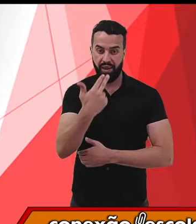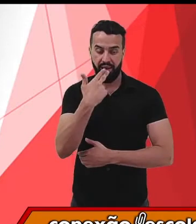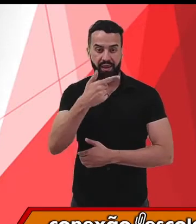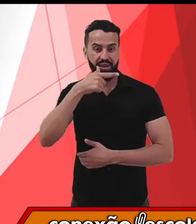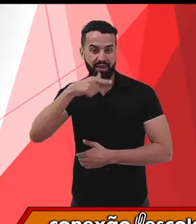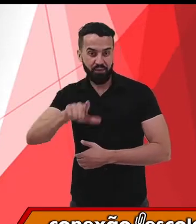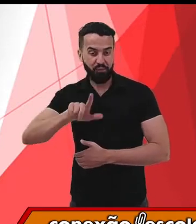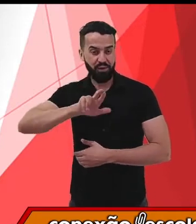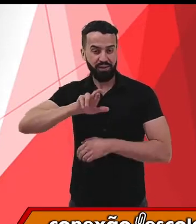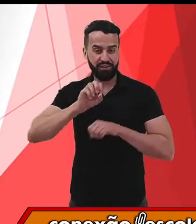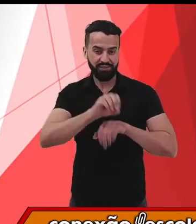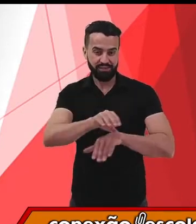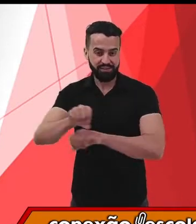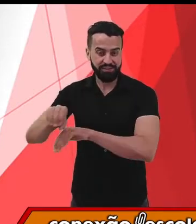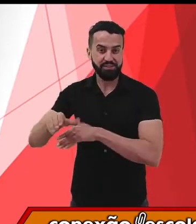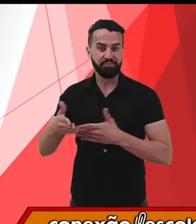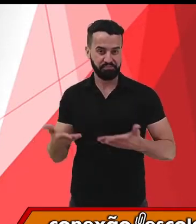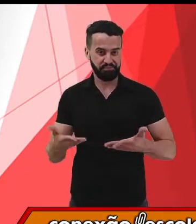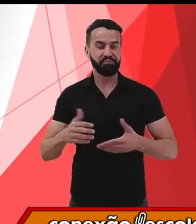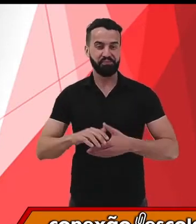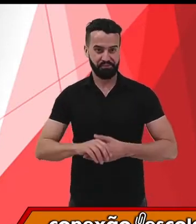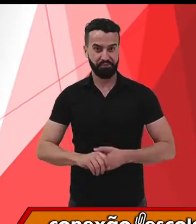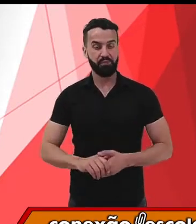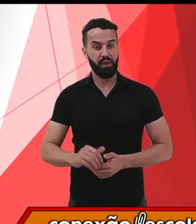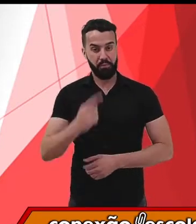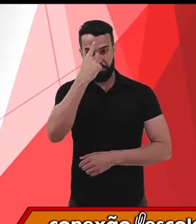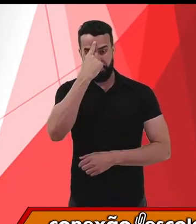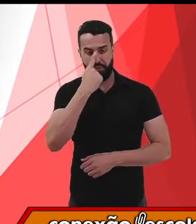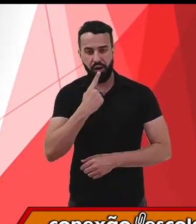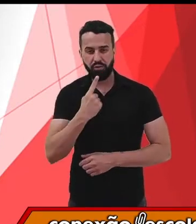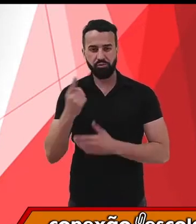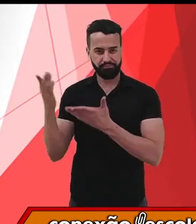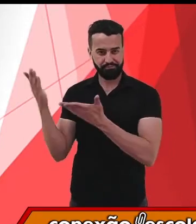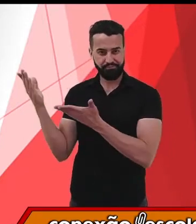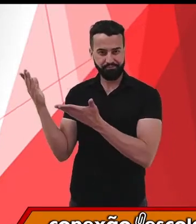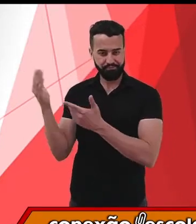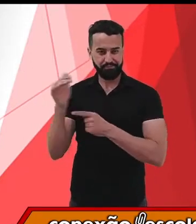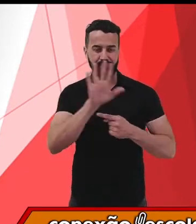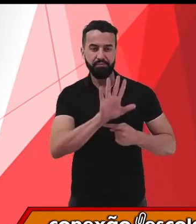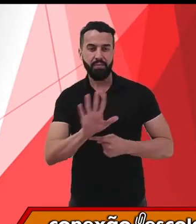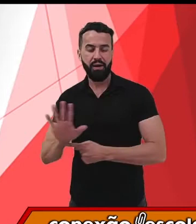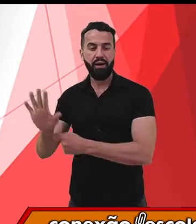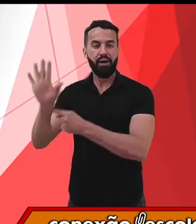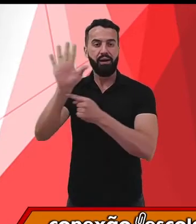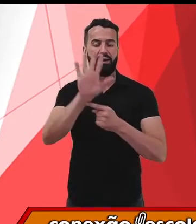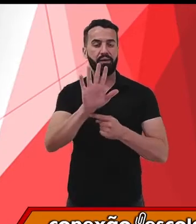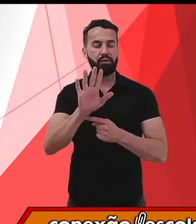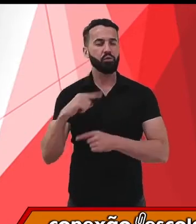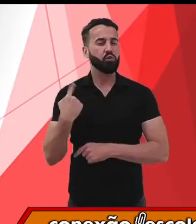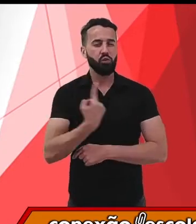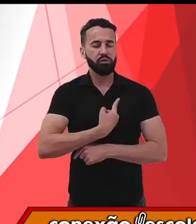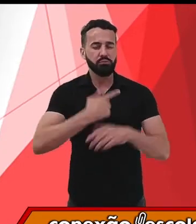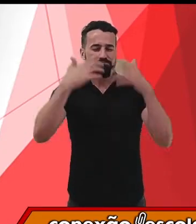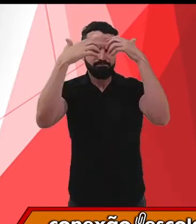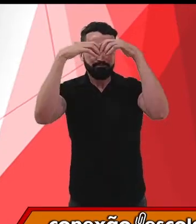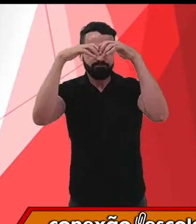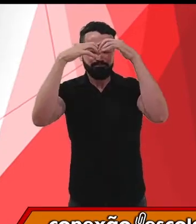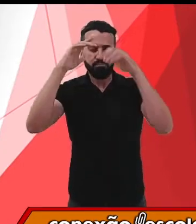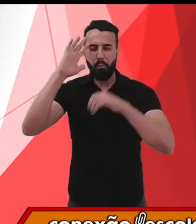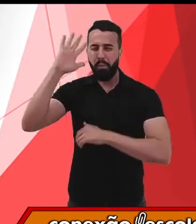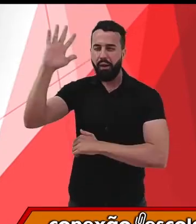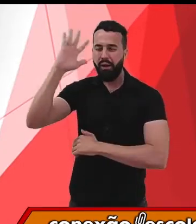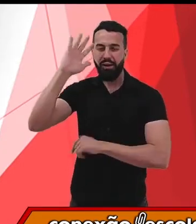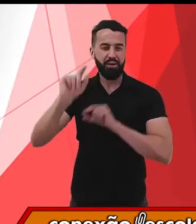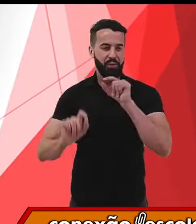O que essas imagens todas, essas ações todas nos fazem refletir?